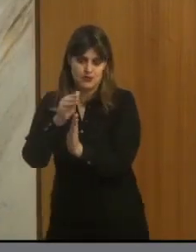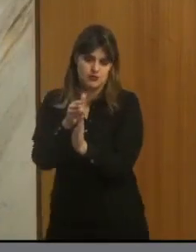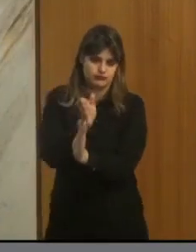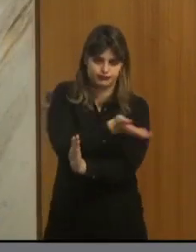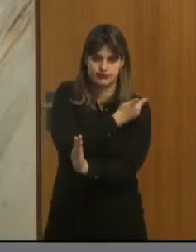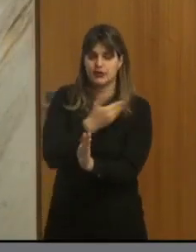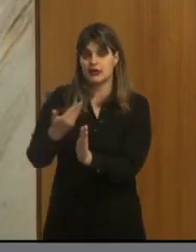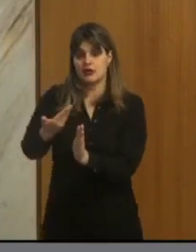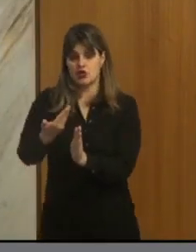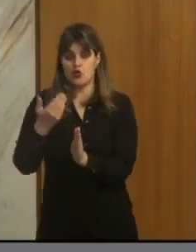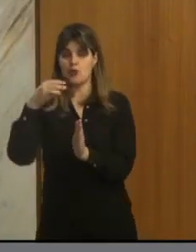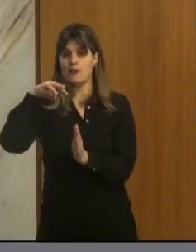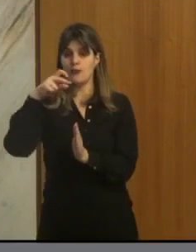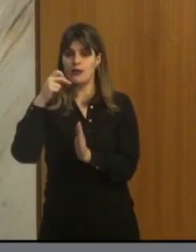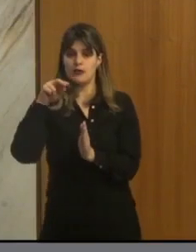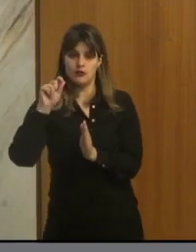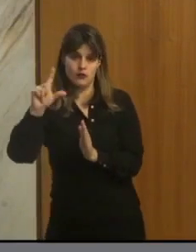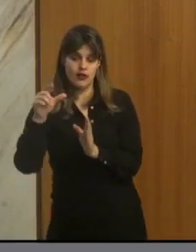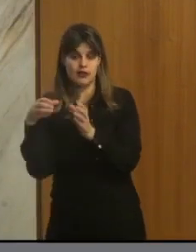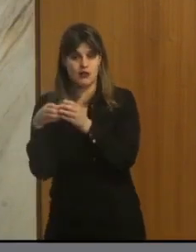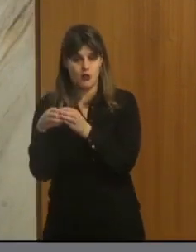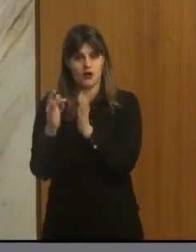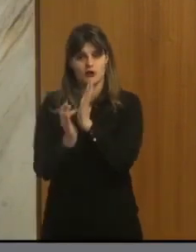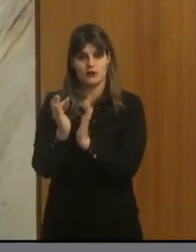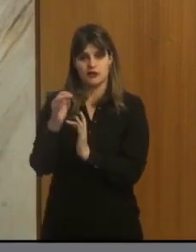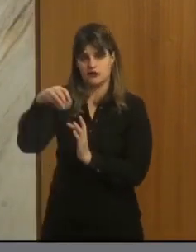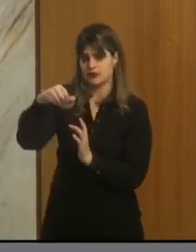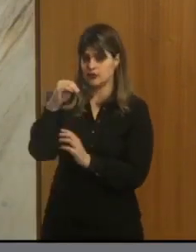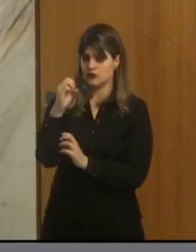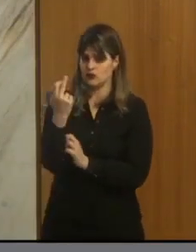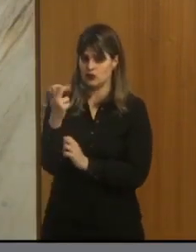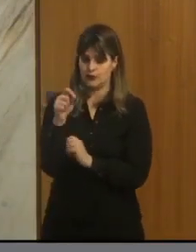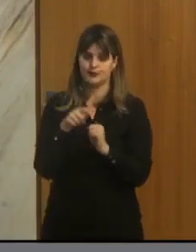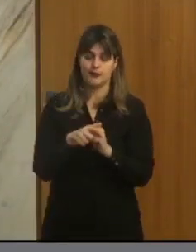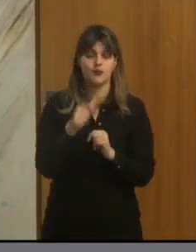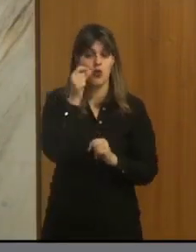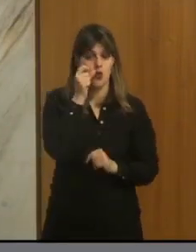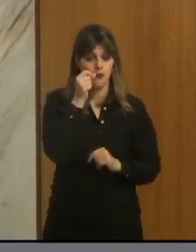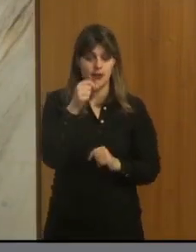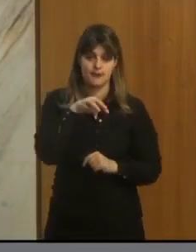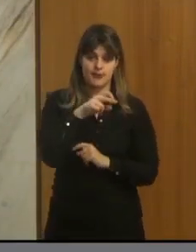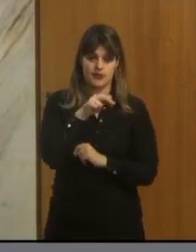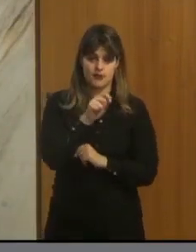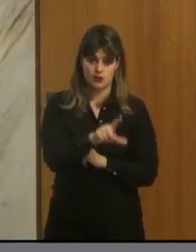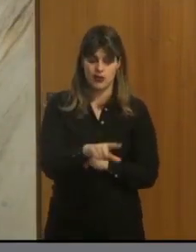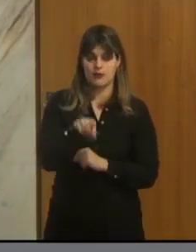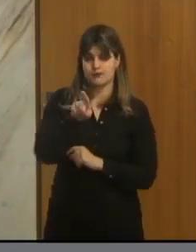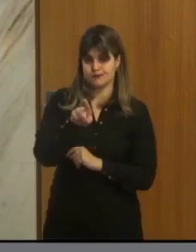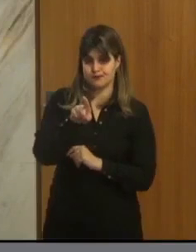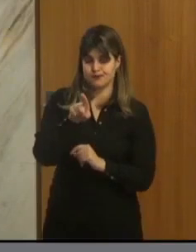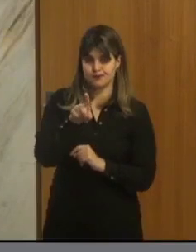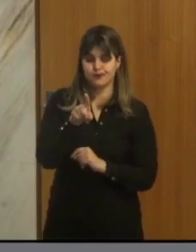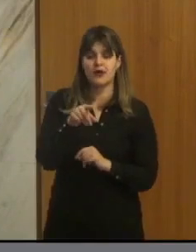Dom Manuel e a Ordem de Cristo em Sor. Dom Manuel e a Ordem de Cristo em Sor e a Comenda de Sor. Portanto, nós